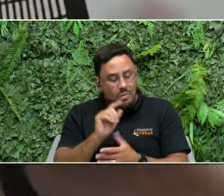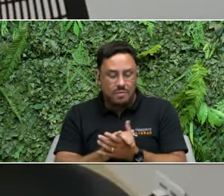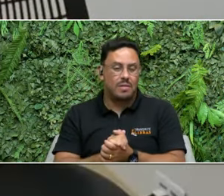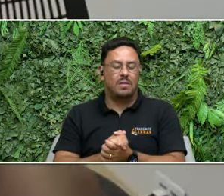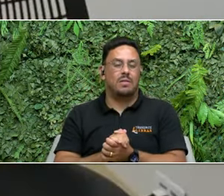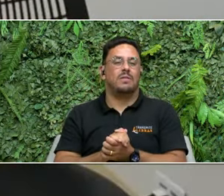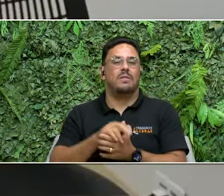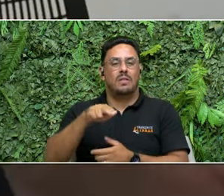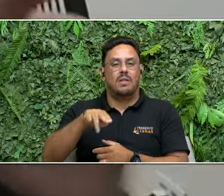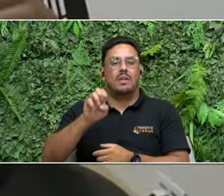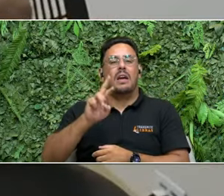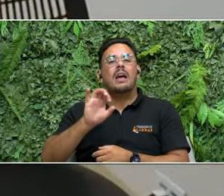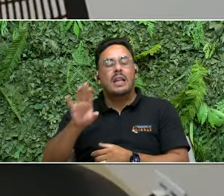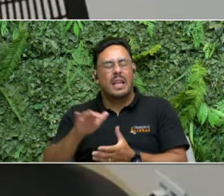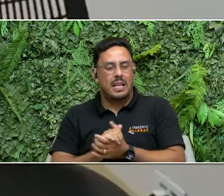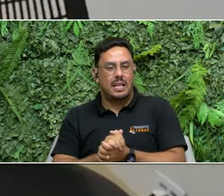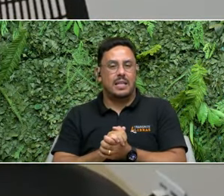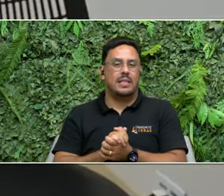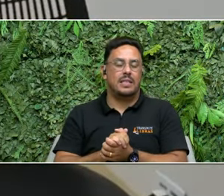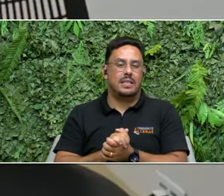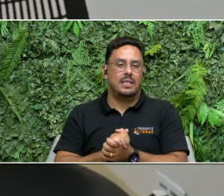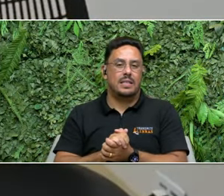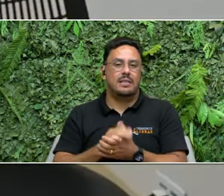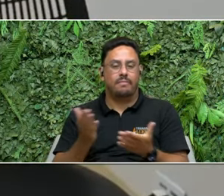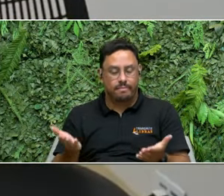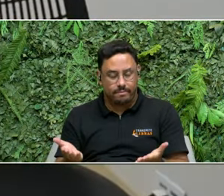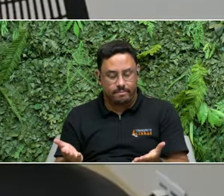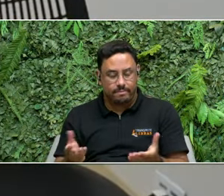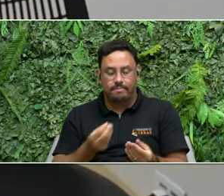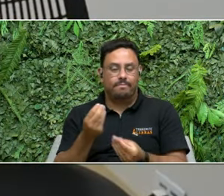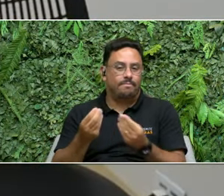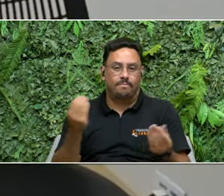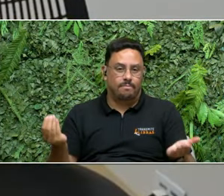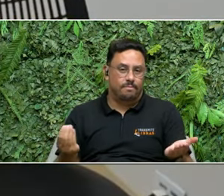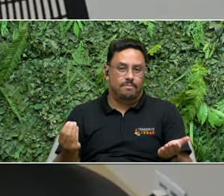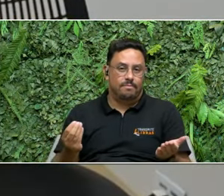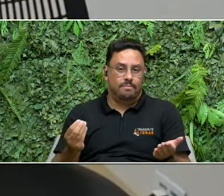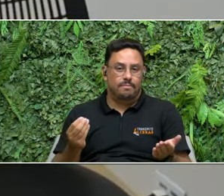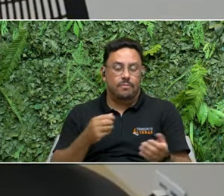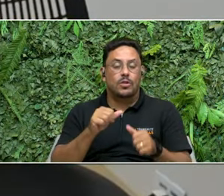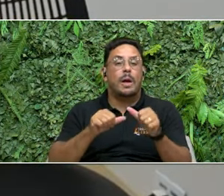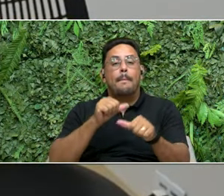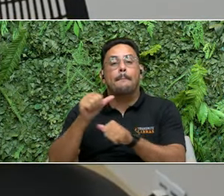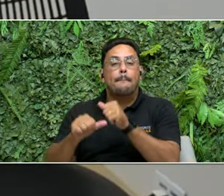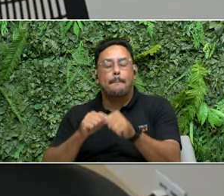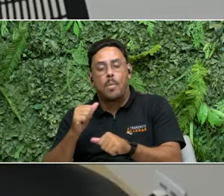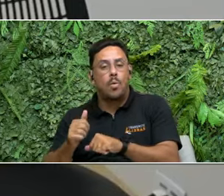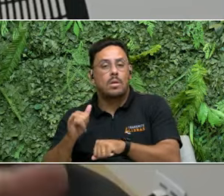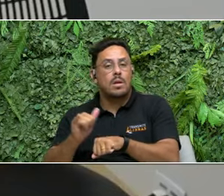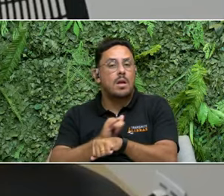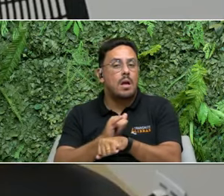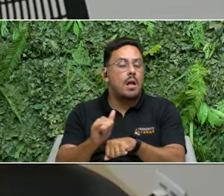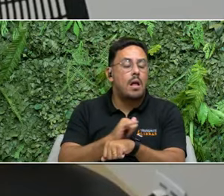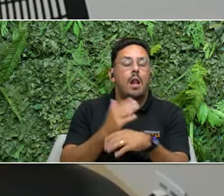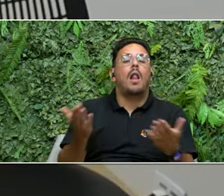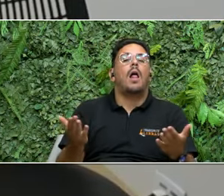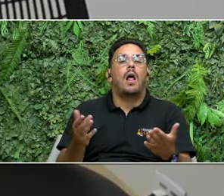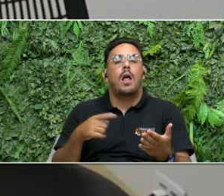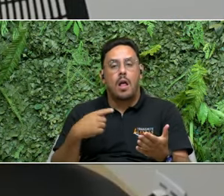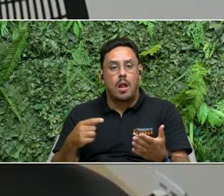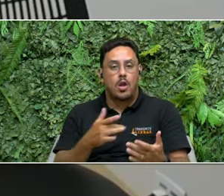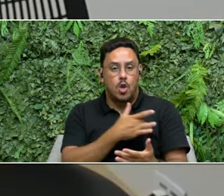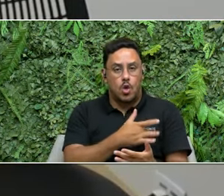coloca o Neres com Zé Ivaldo numa final dessa né você muda o padrão tático da equipe o Cruzeiro se